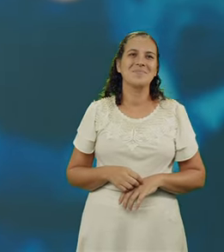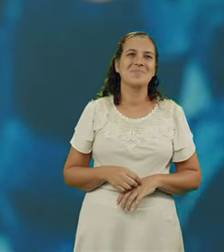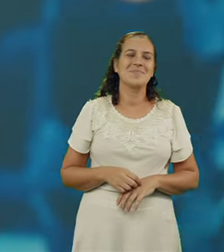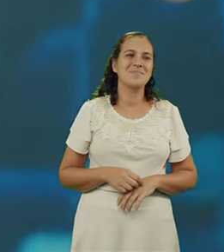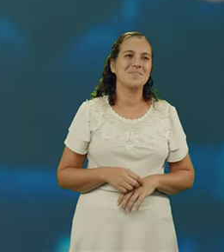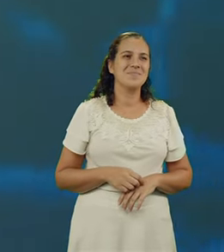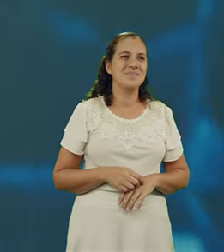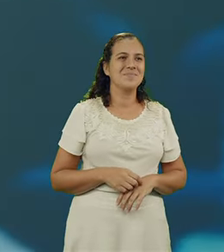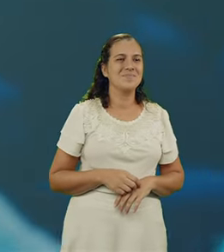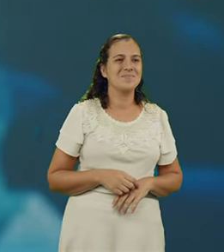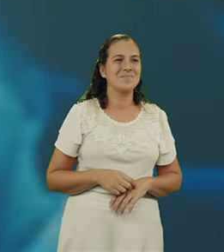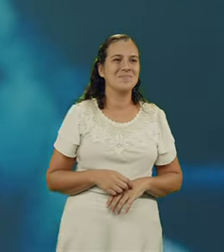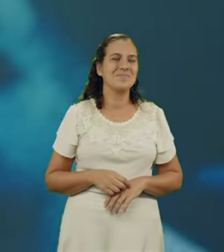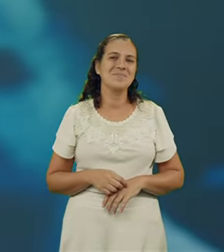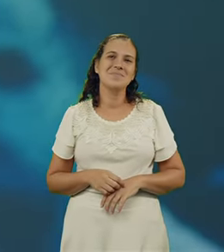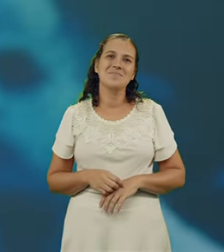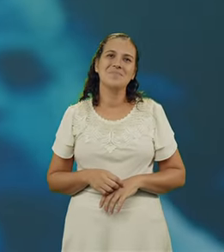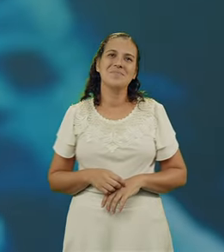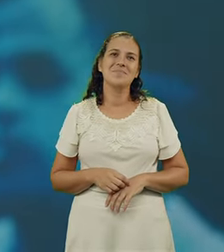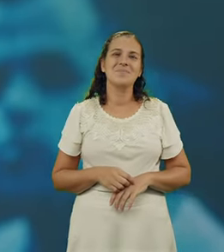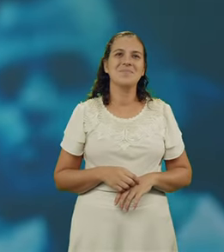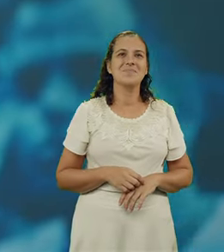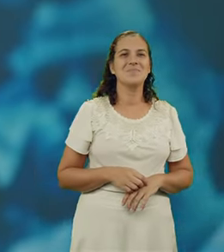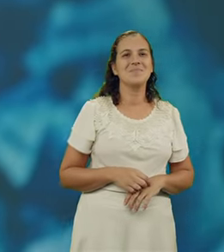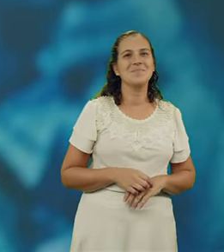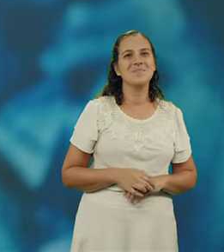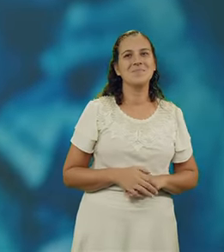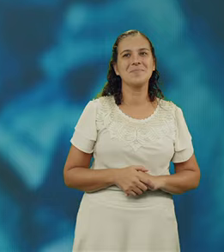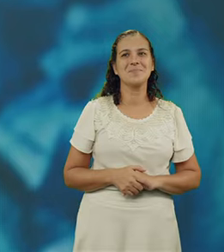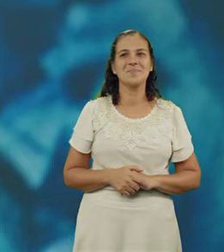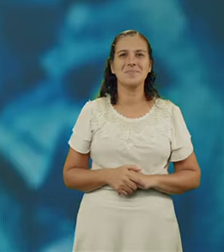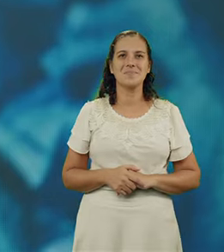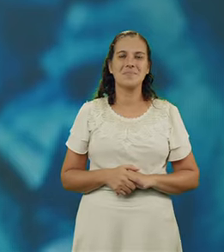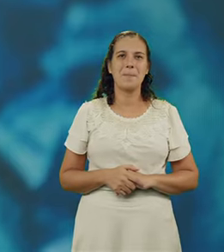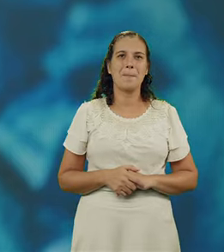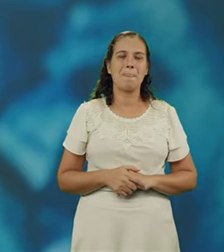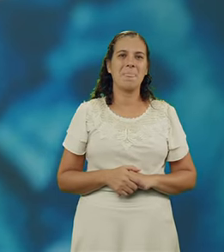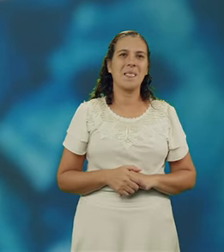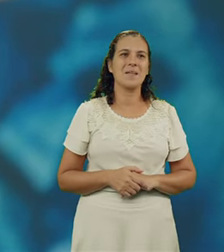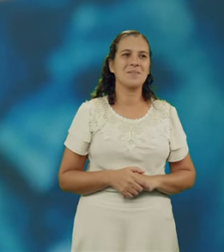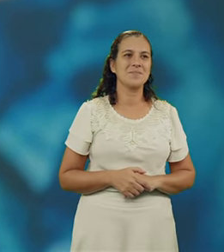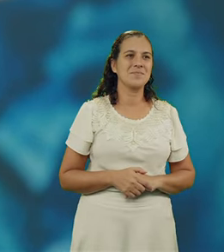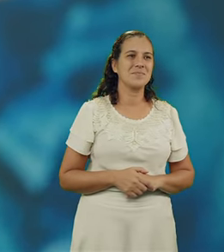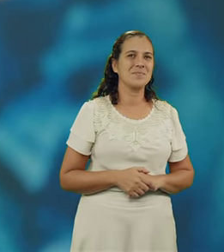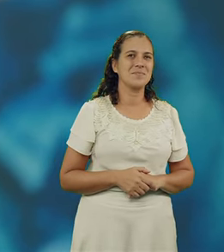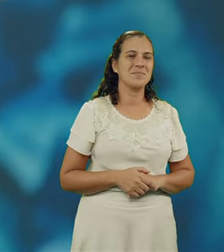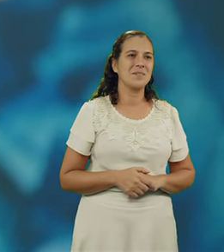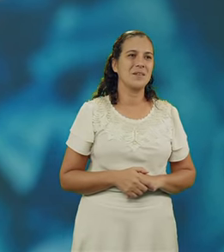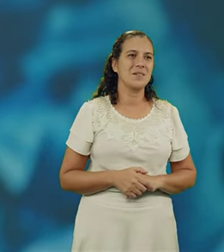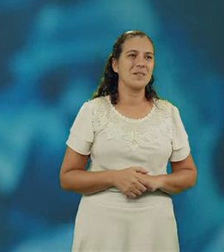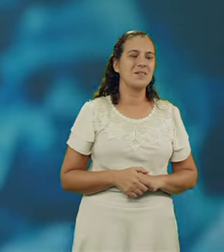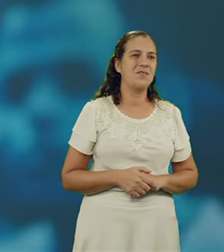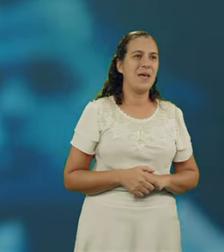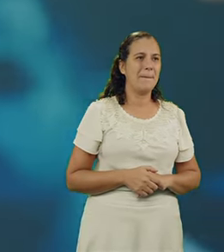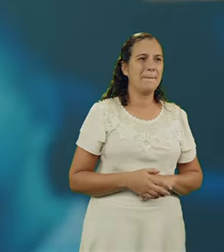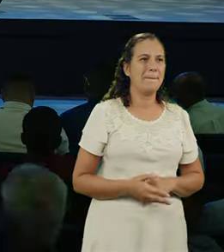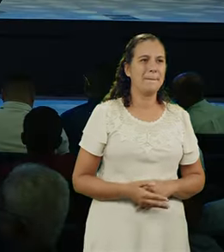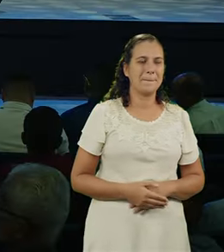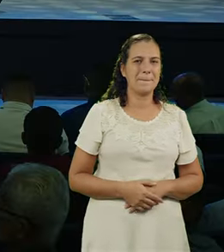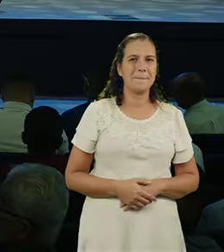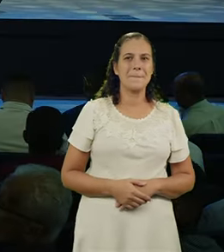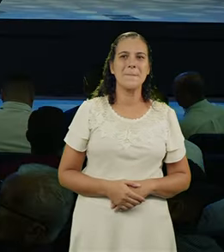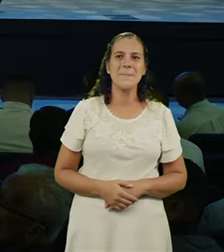aqui agora palavra com o nosso querido pastor Lorival de Almeida. Tem